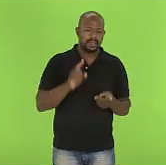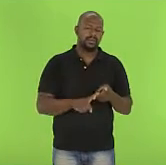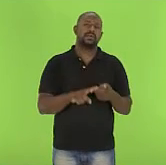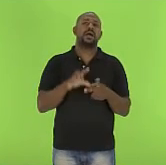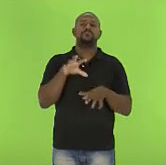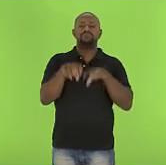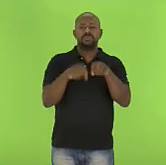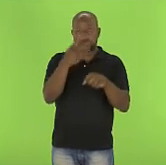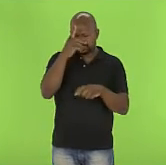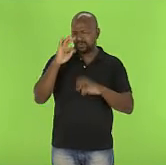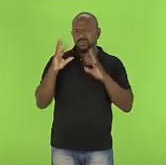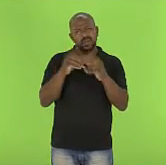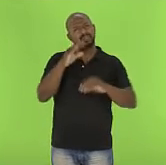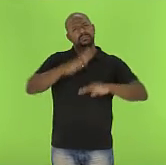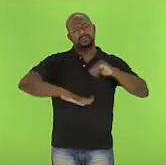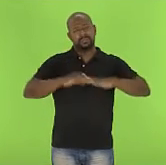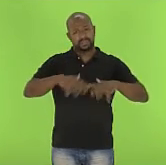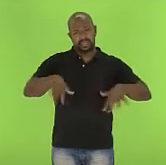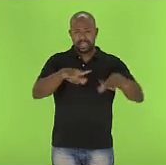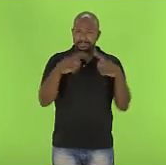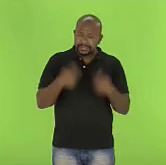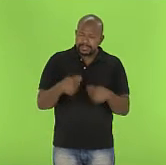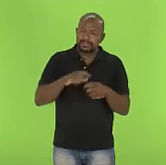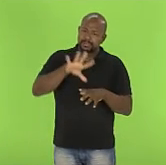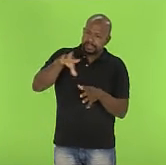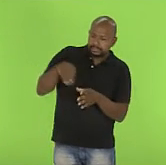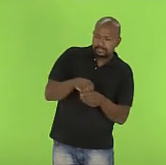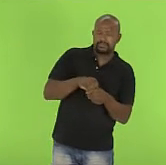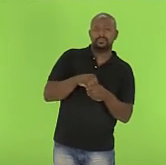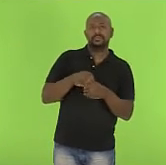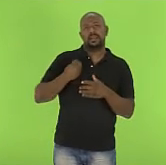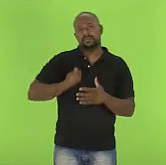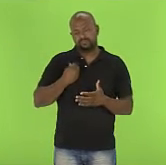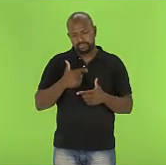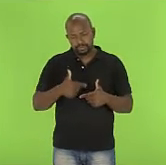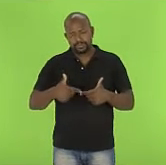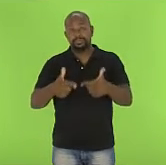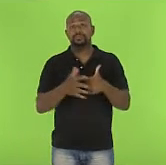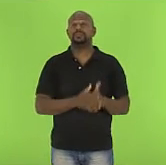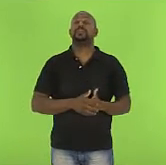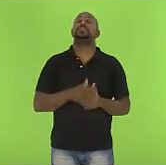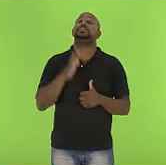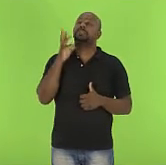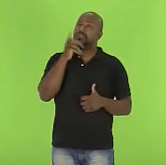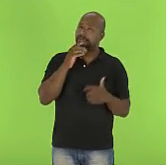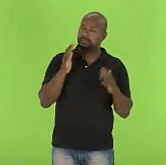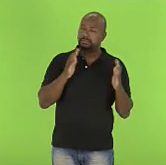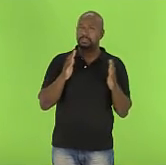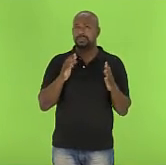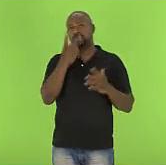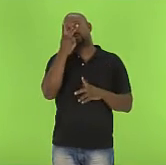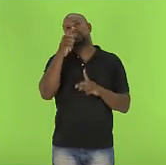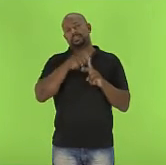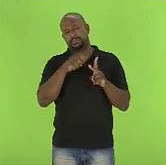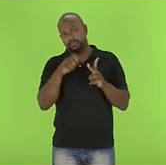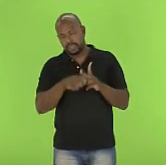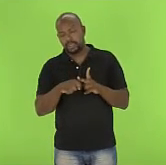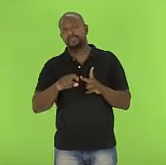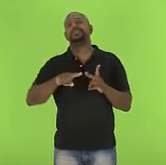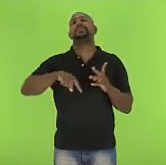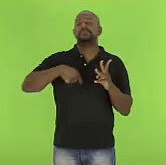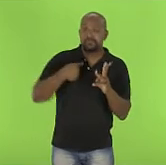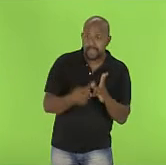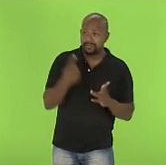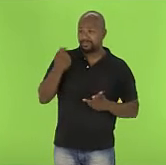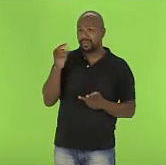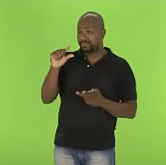elenco, a busca por todos os profissionais que precisariam estar envolvidos para isso acontecer. Isso levou um período de 2 meses.